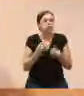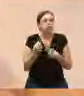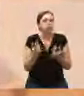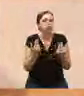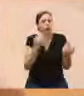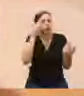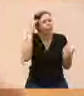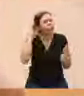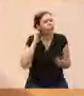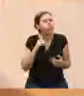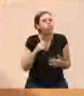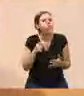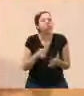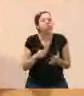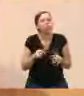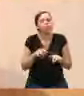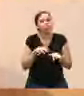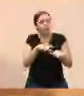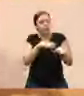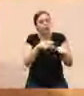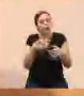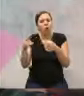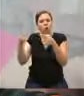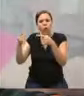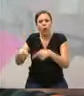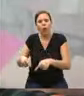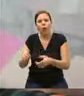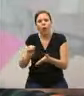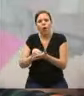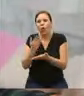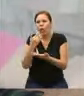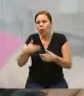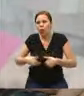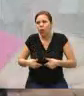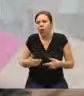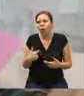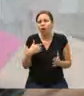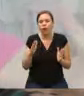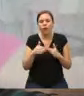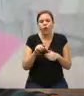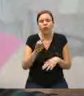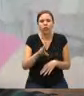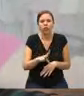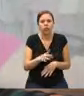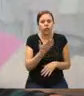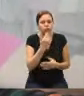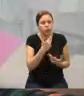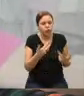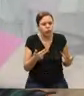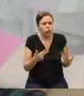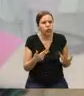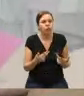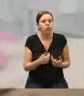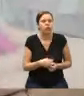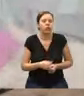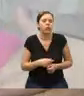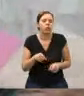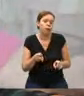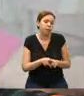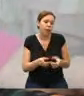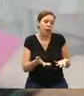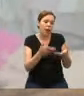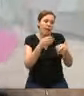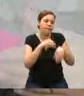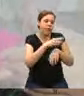fosse o batalhão do amor contra a miséria. É uma legião do bem. O foco não é só o alimento para o corpo, é também